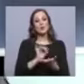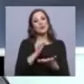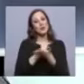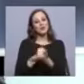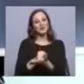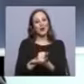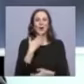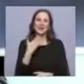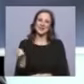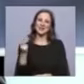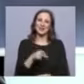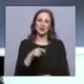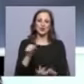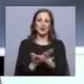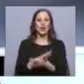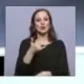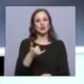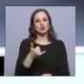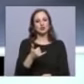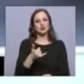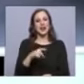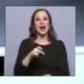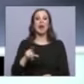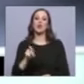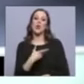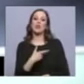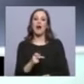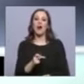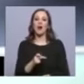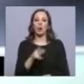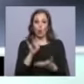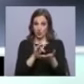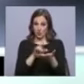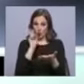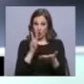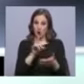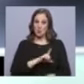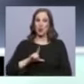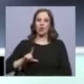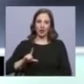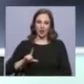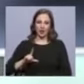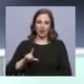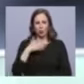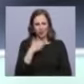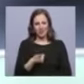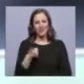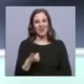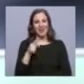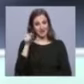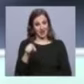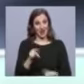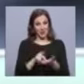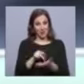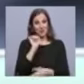atribuir por esmaltes como andré tornozelo olhar para o lado uma luanda bonita está lá à sua